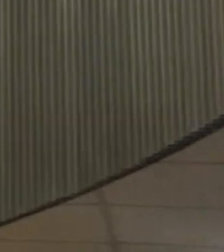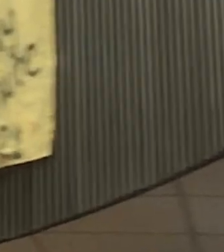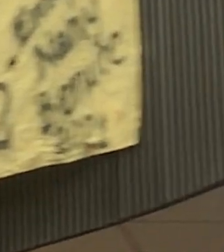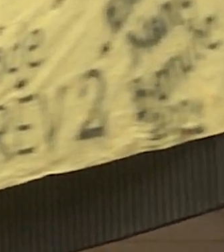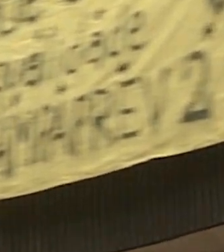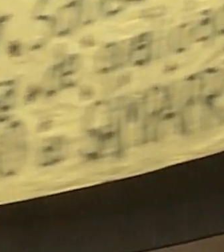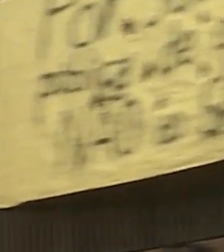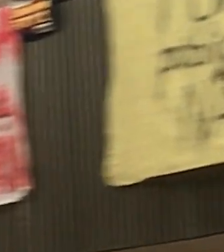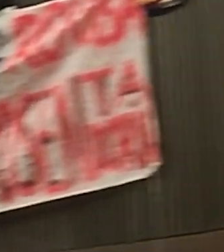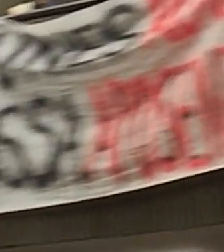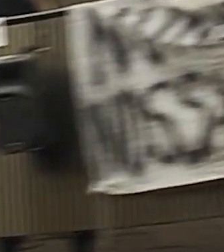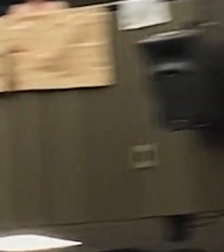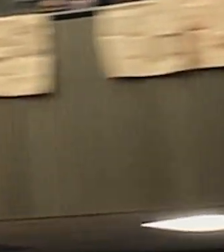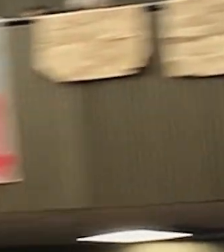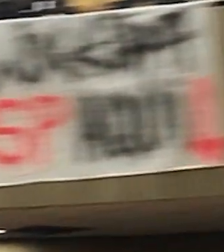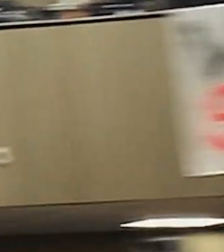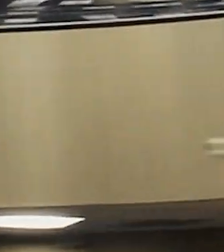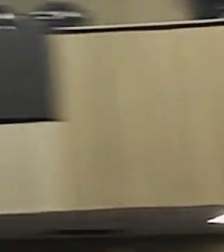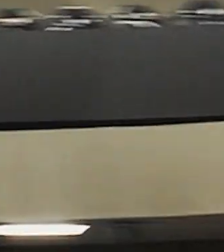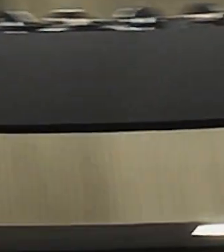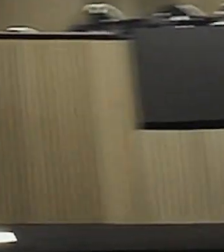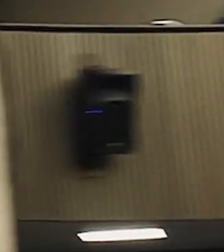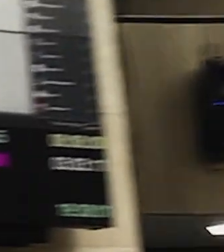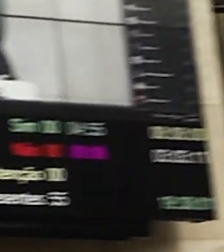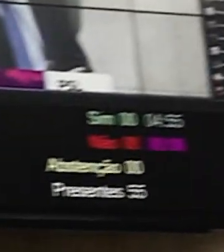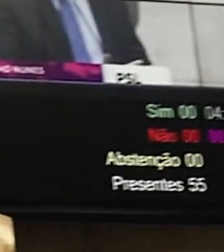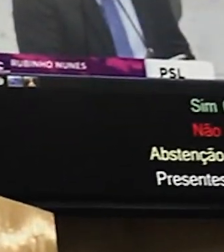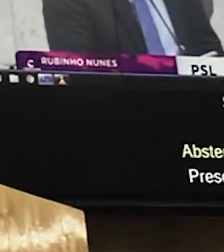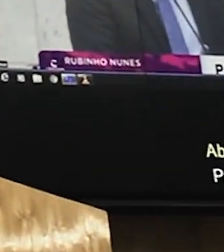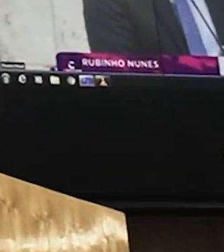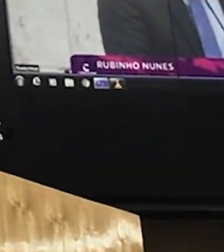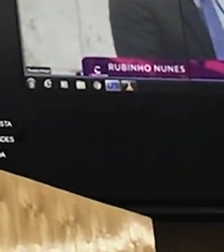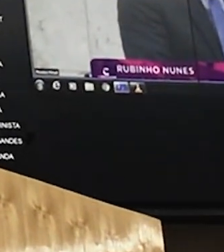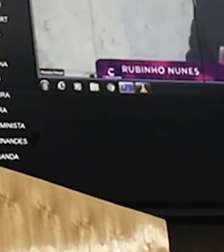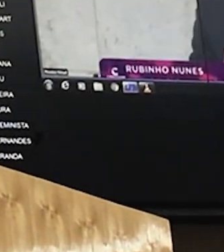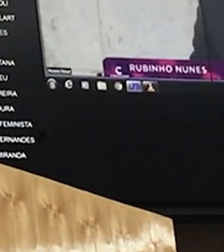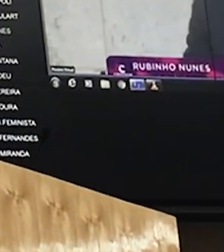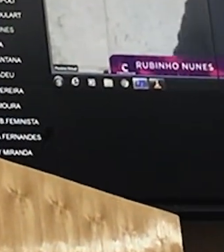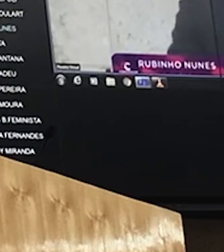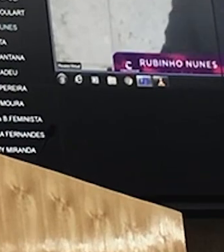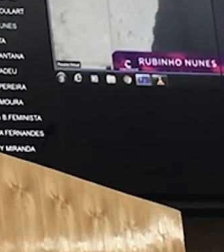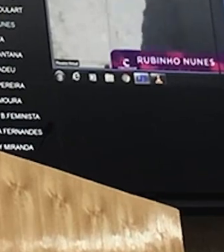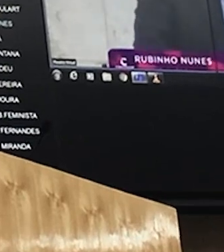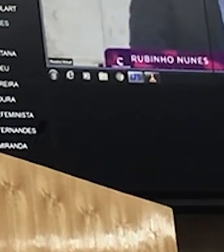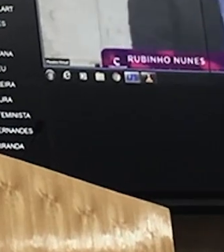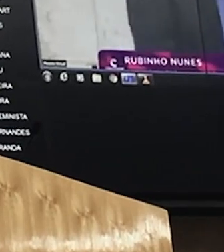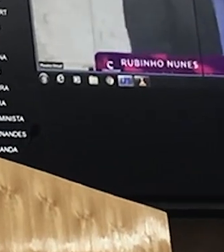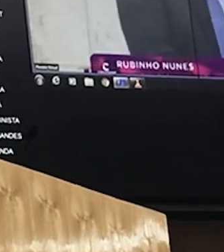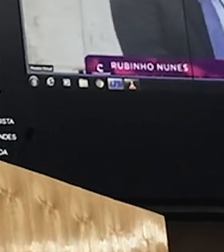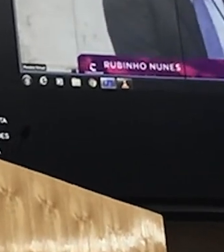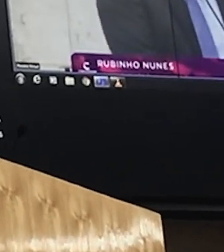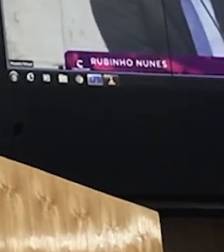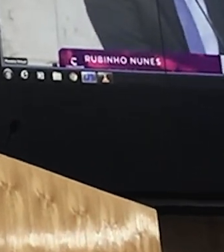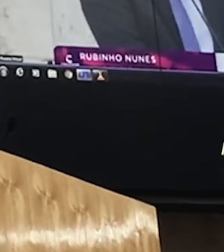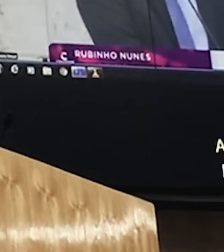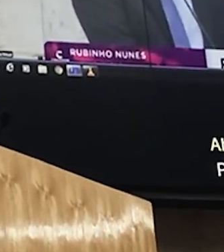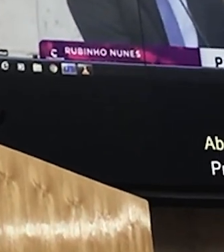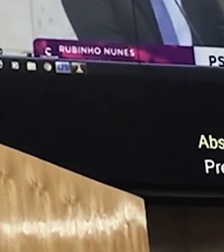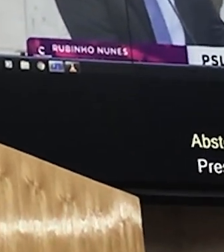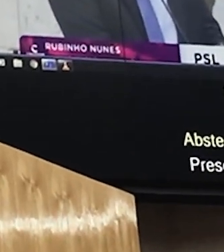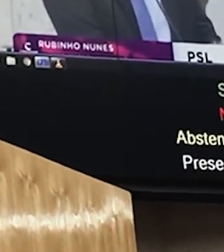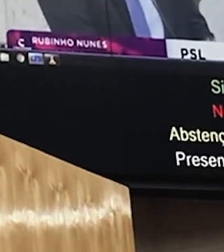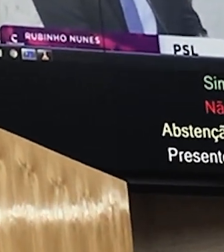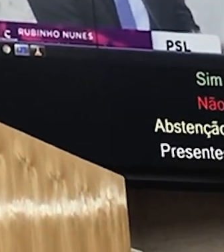coerência, trabalho e transparência. São valores muito caros ao MBL que não são comuns, especialmente à elite